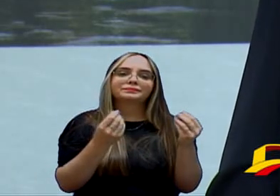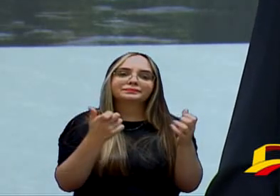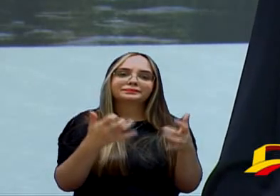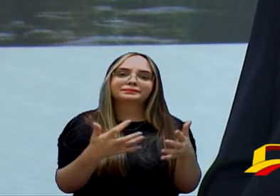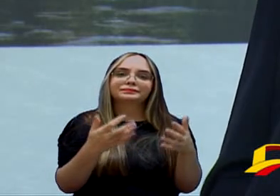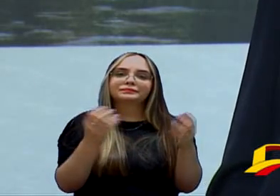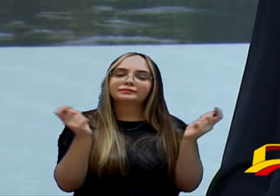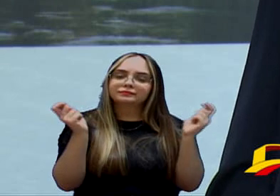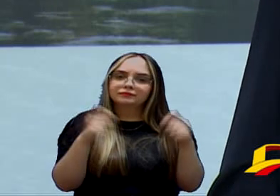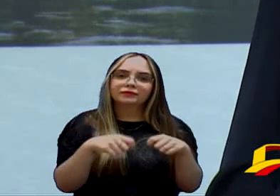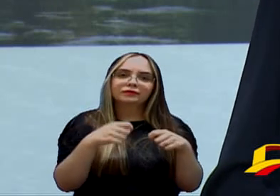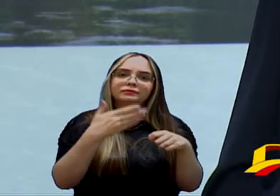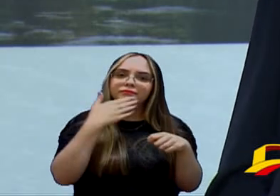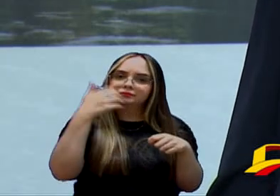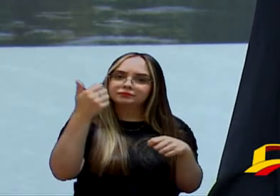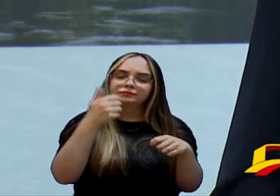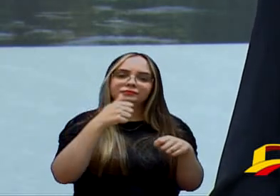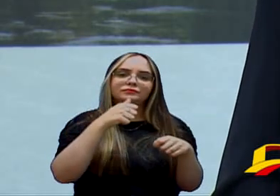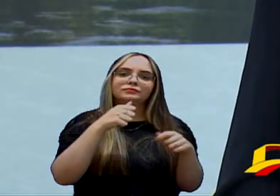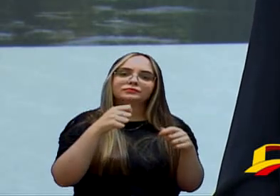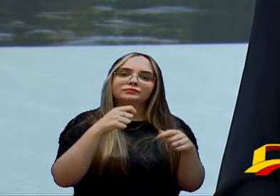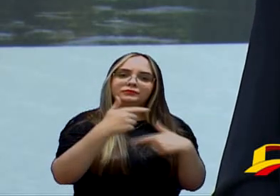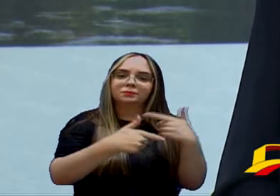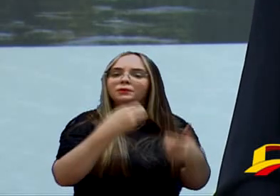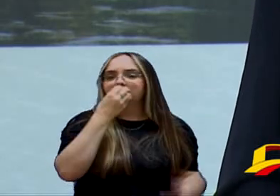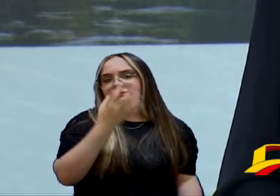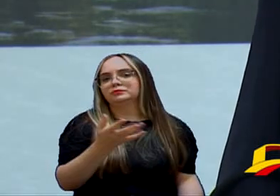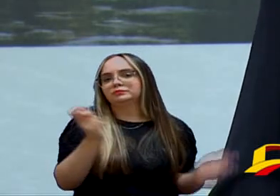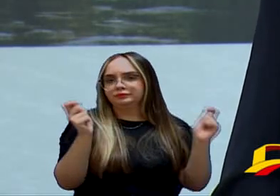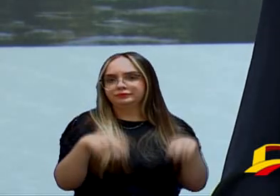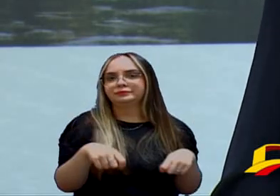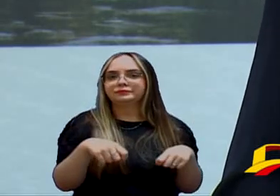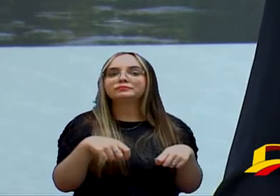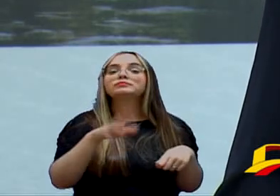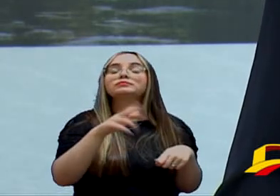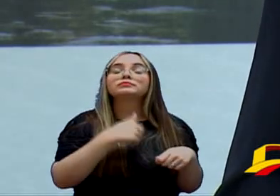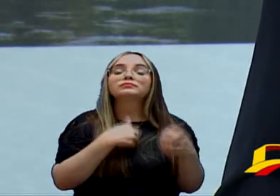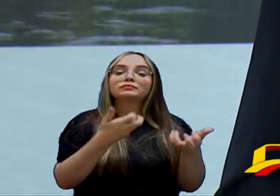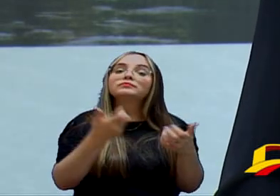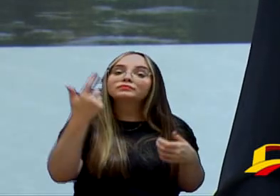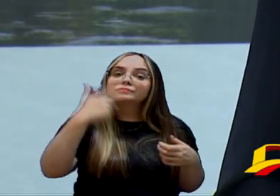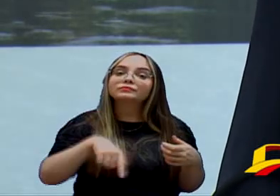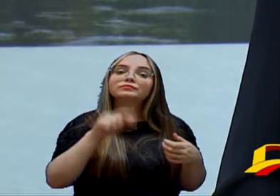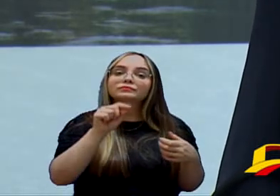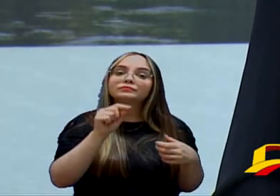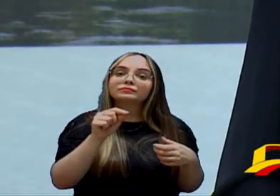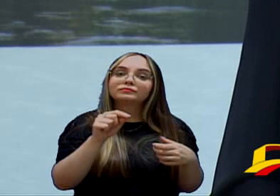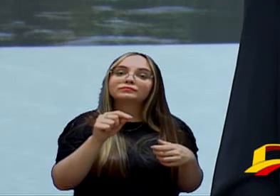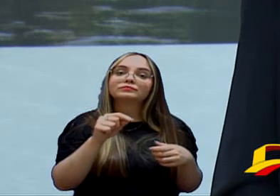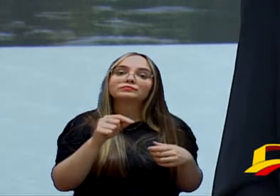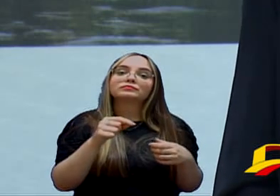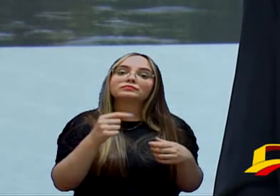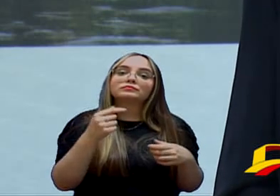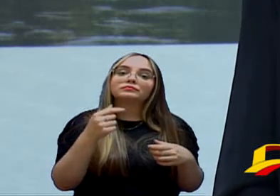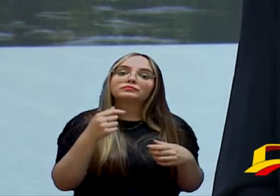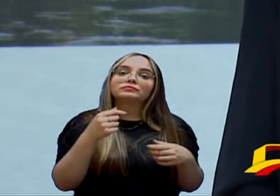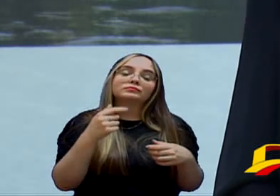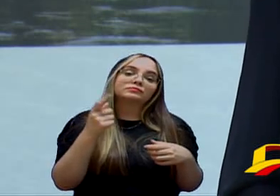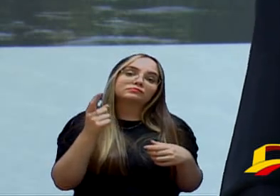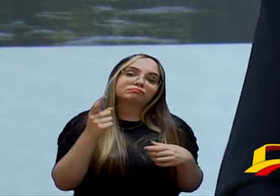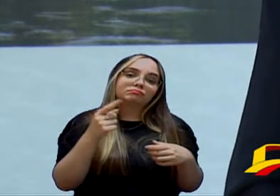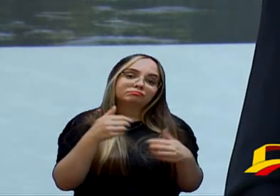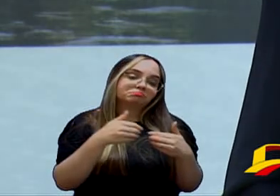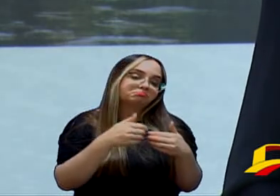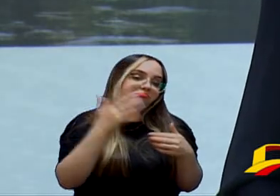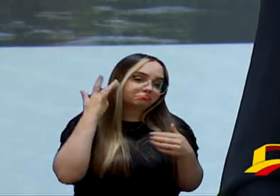muito potencial para esse tipo de trabalho né mas eu quero mais uma vez bater na tecla aí Segue